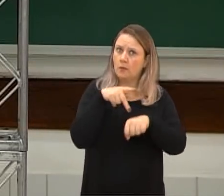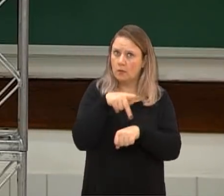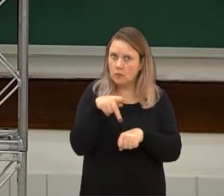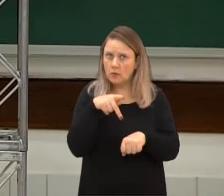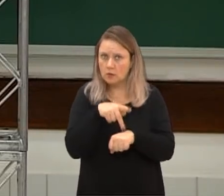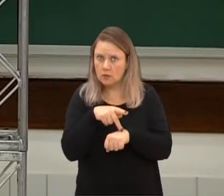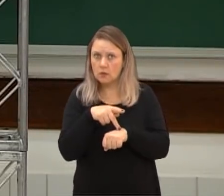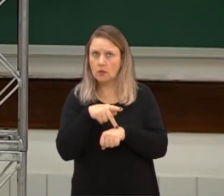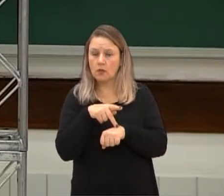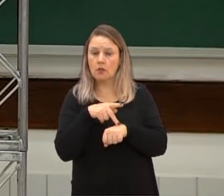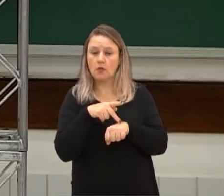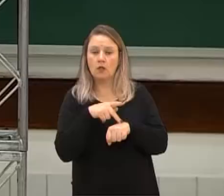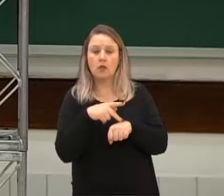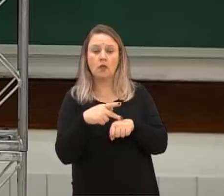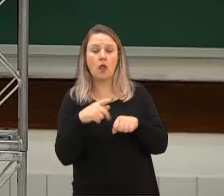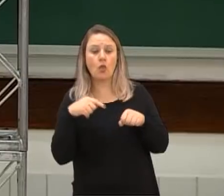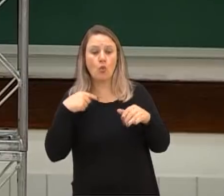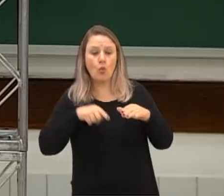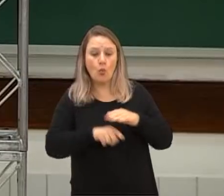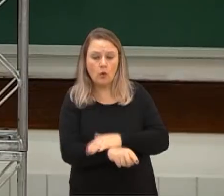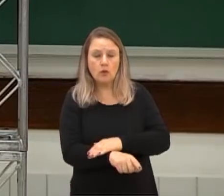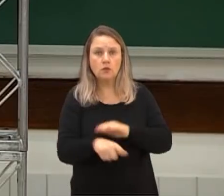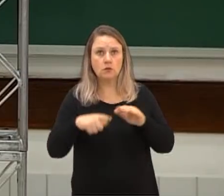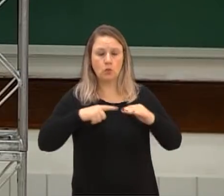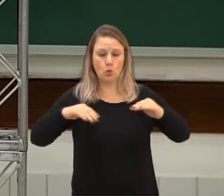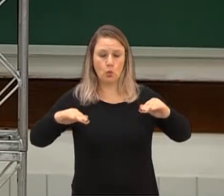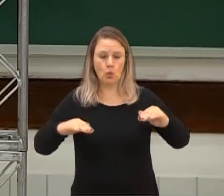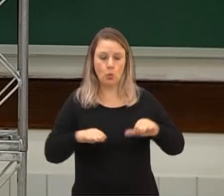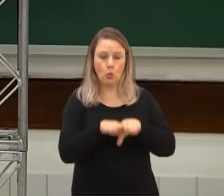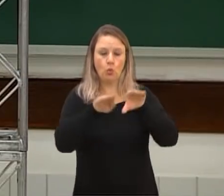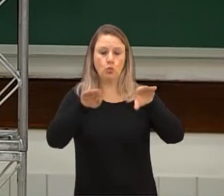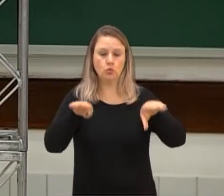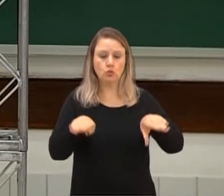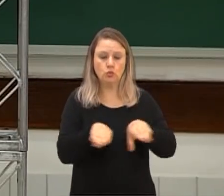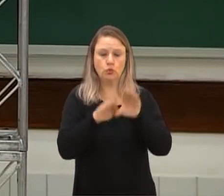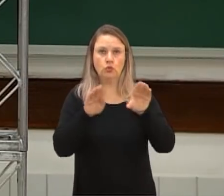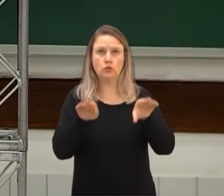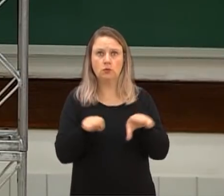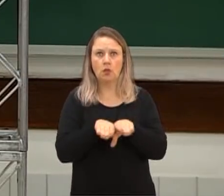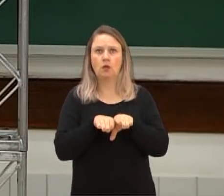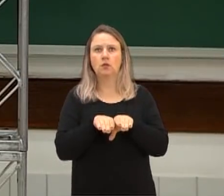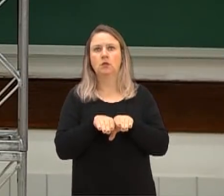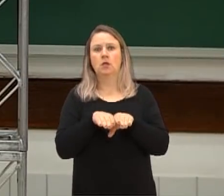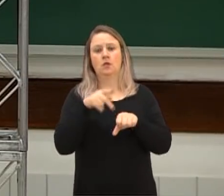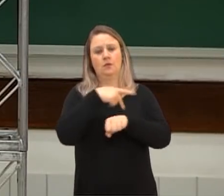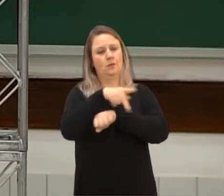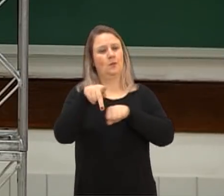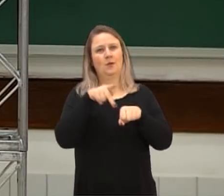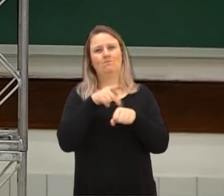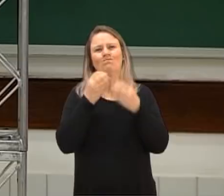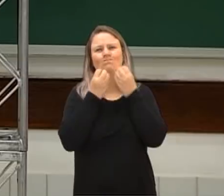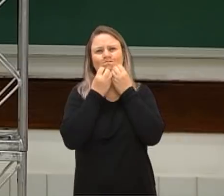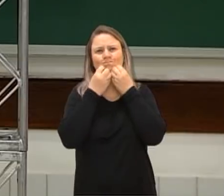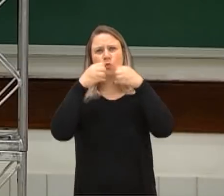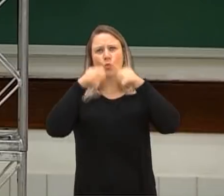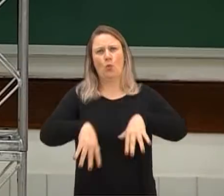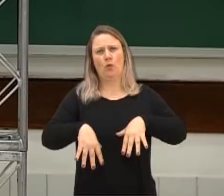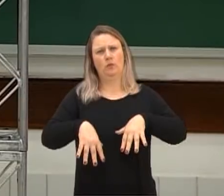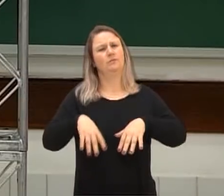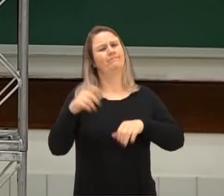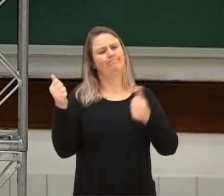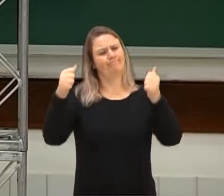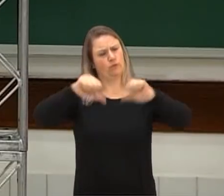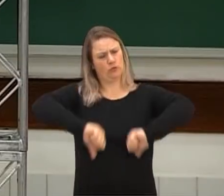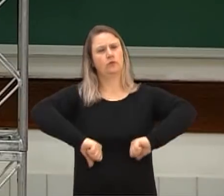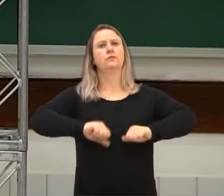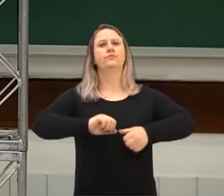sob o encontro dessas placas tectônicas, né? E isso faz com que esses países sejam prejudicados pela ocorrência desses